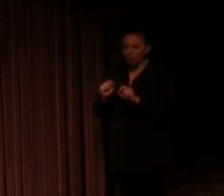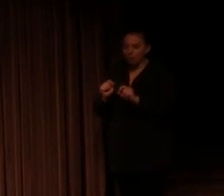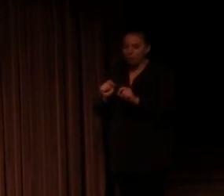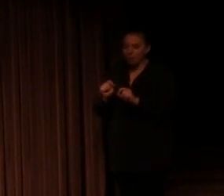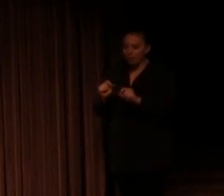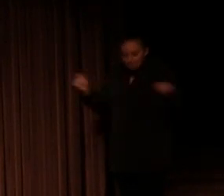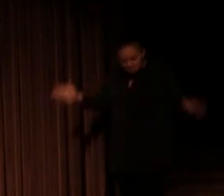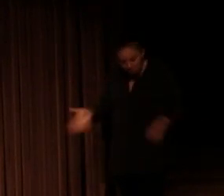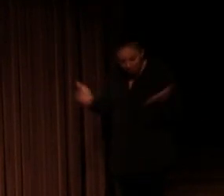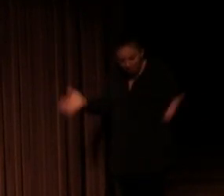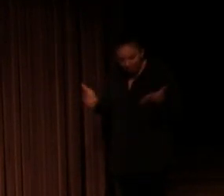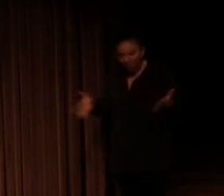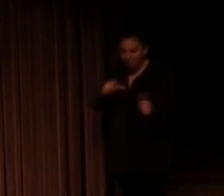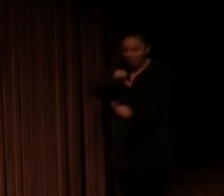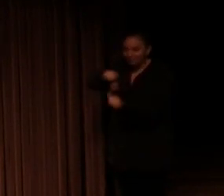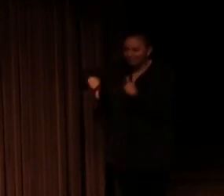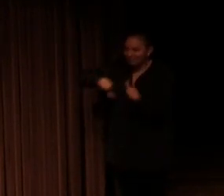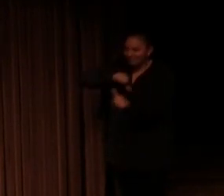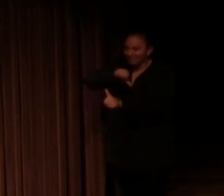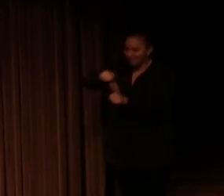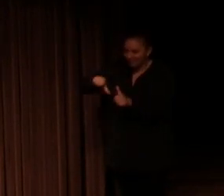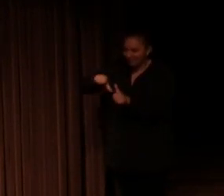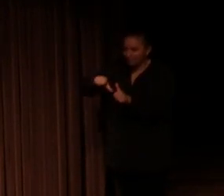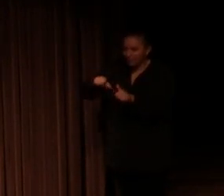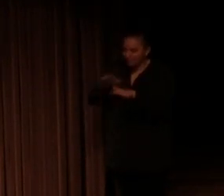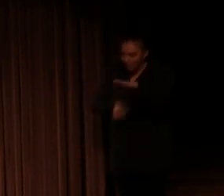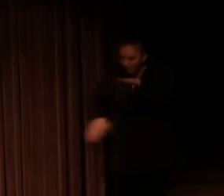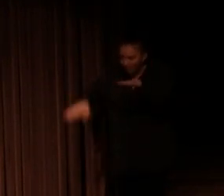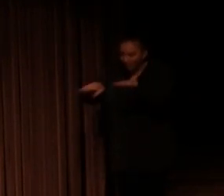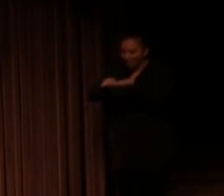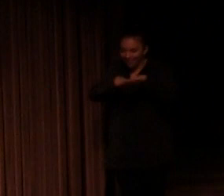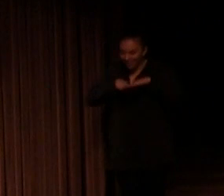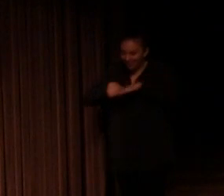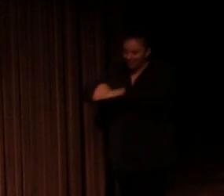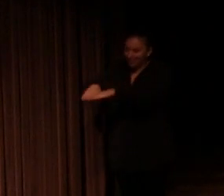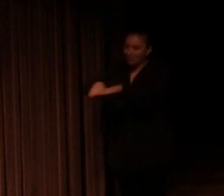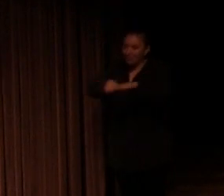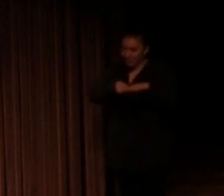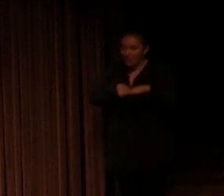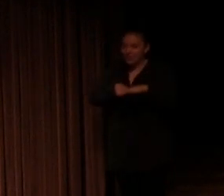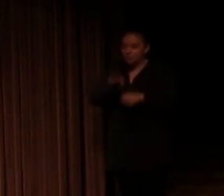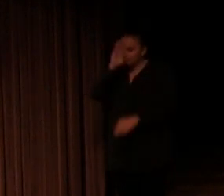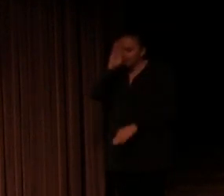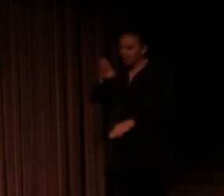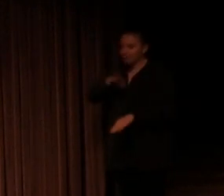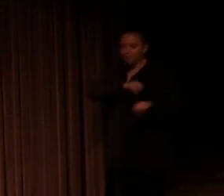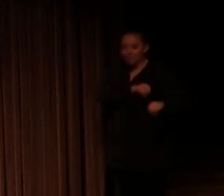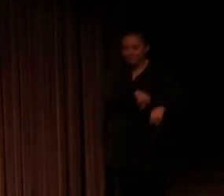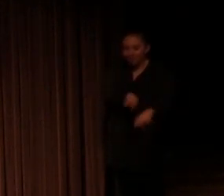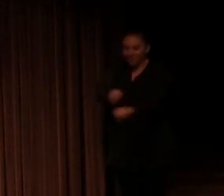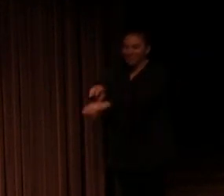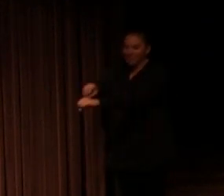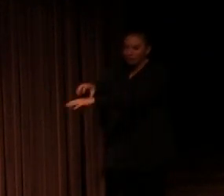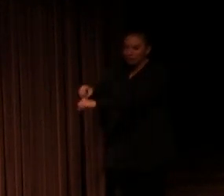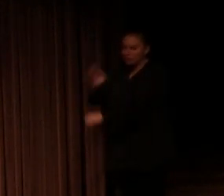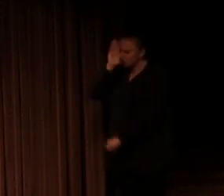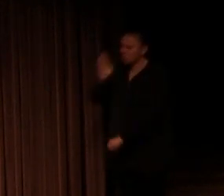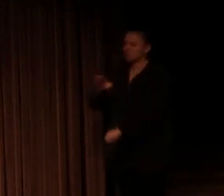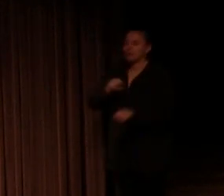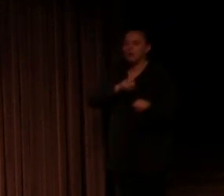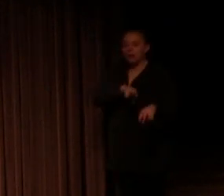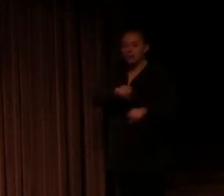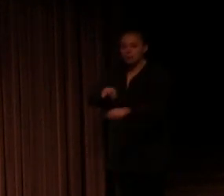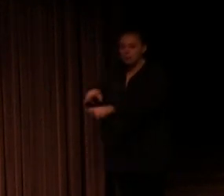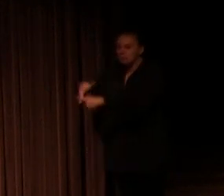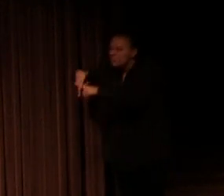e promoção de igualdade e equidade principalmente através da educação que é um pilar como foi dito aqui para a correção de